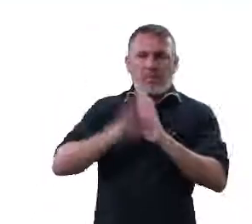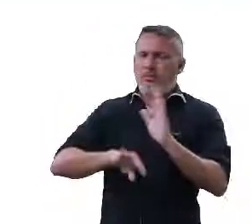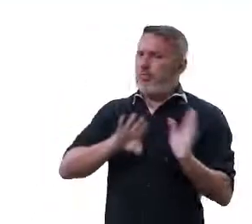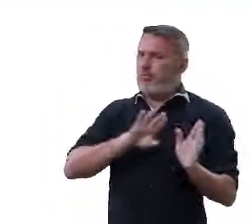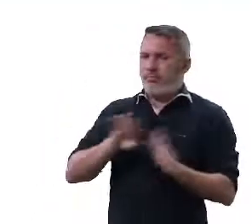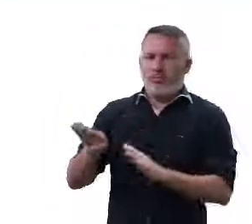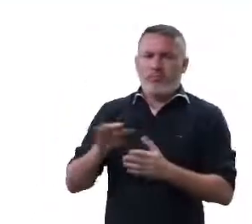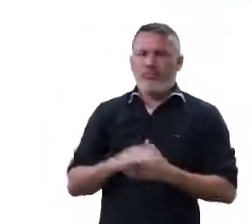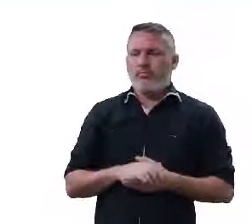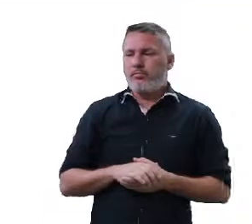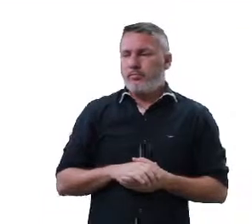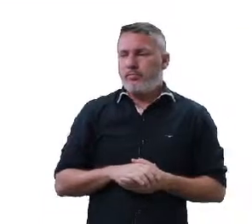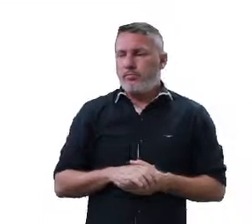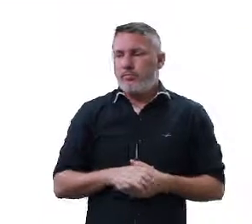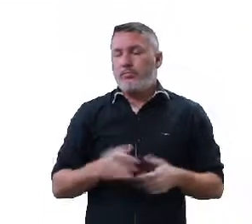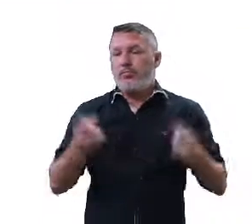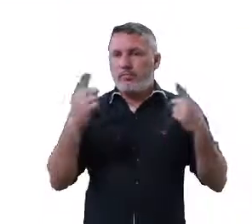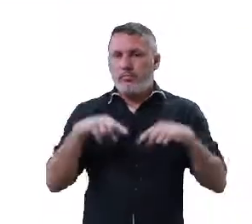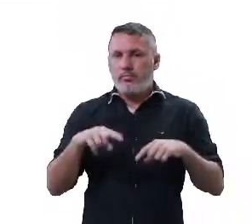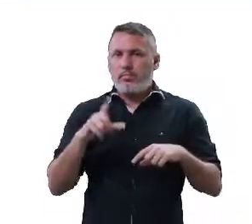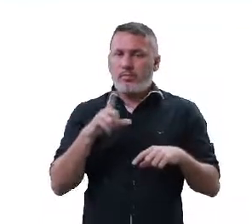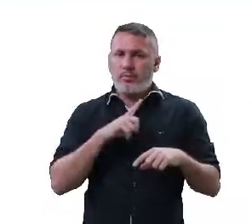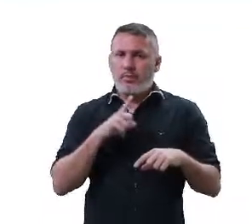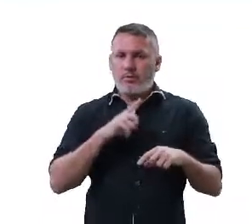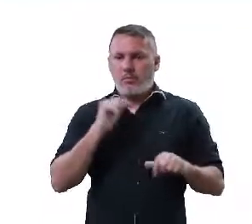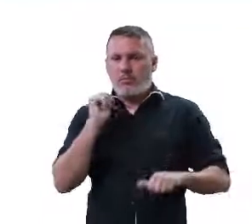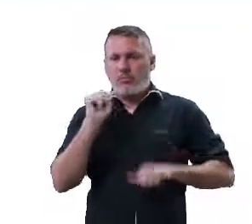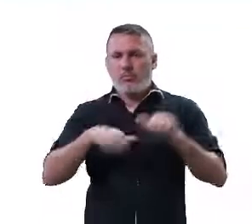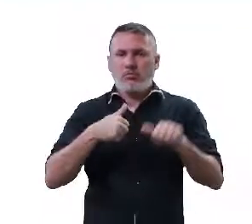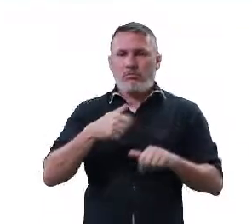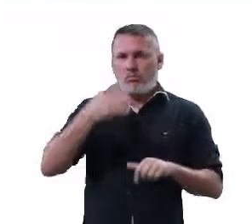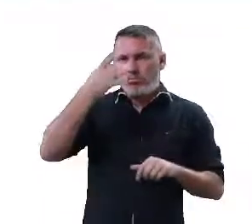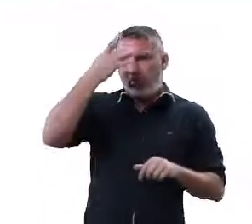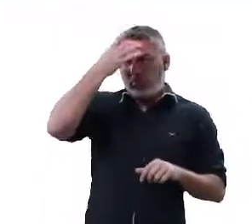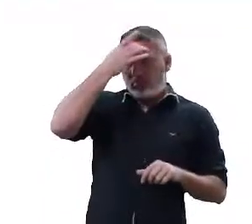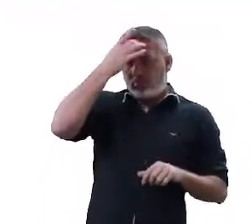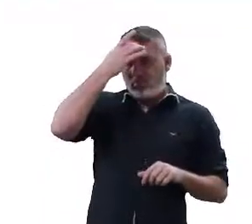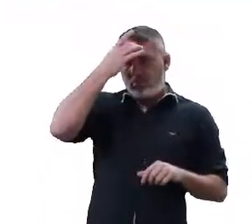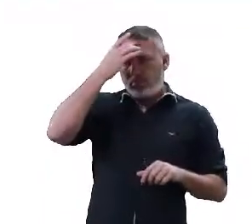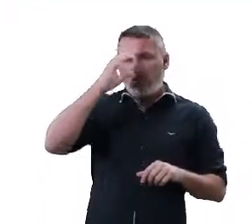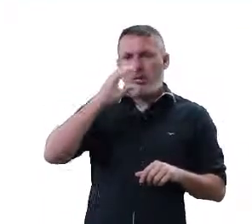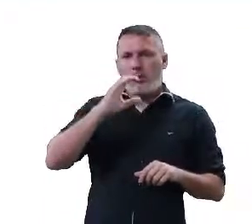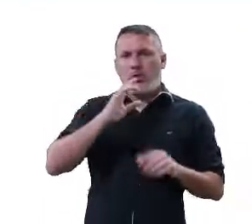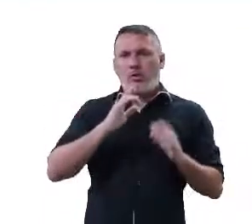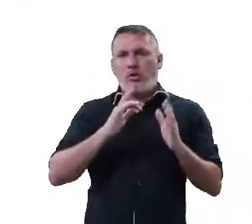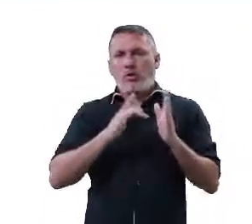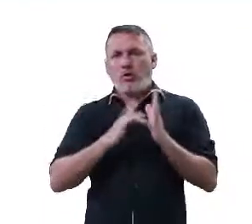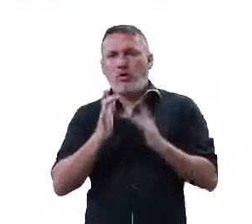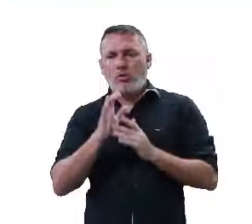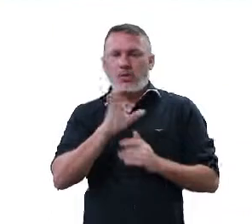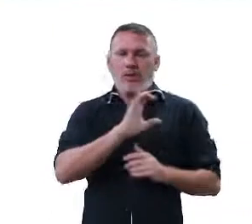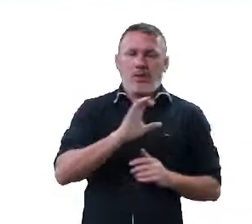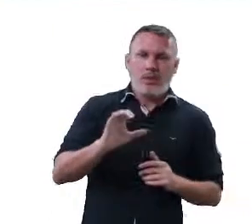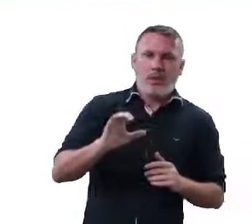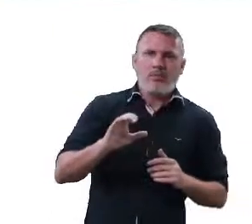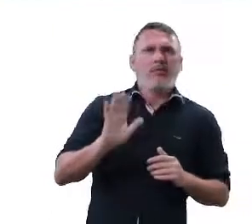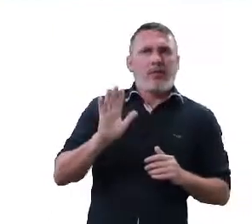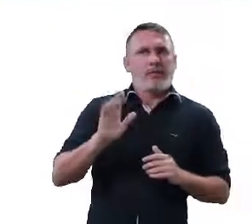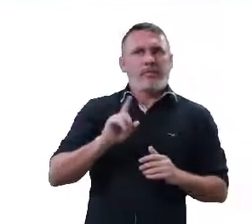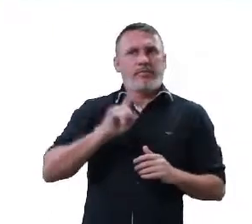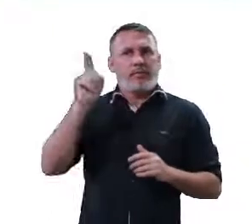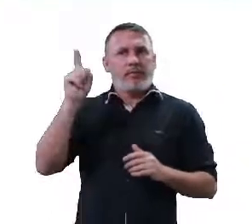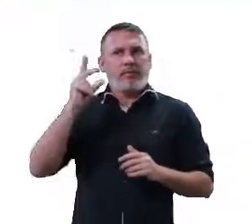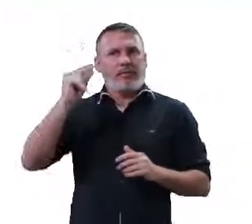colocada nesse momento. A atualização da disciplina moral cristã, ora, a Revolução Francesa se colocou contra o absolutismo que defendia